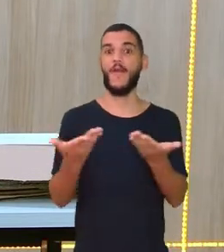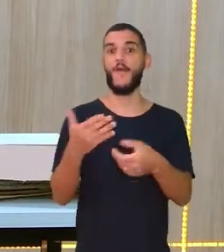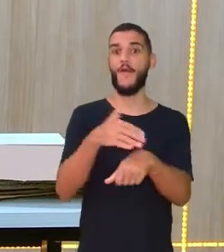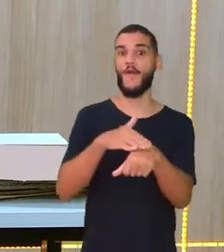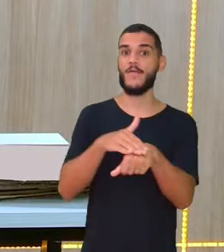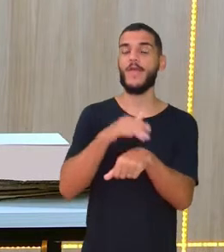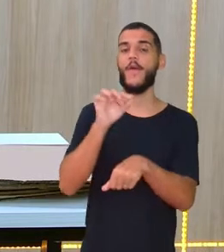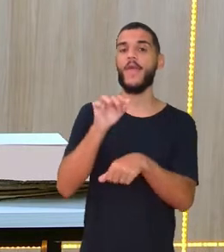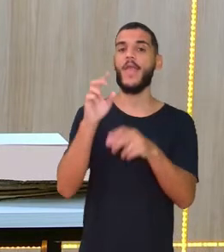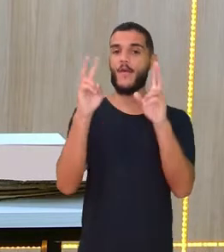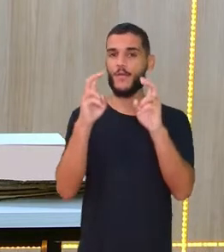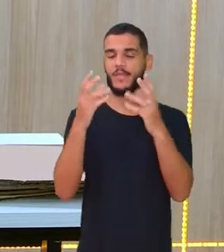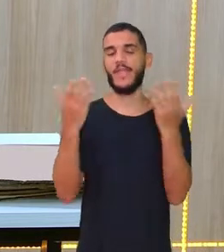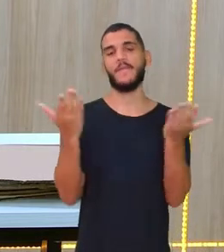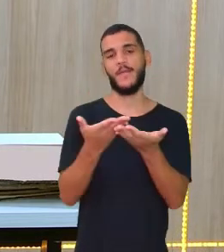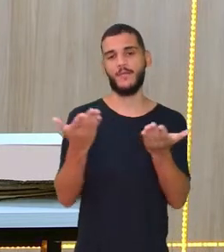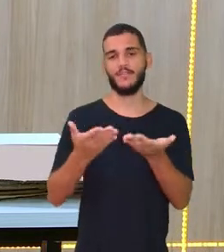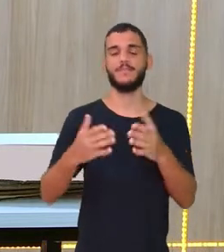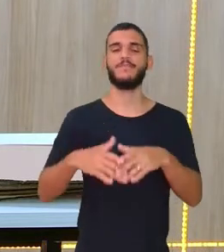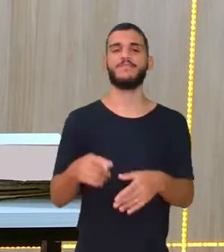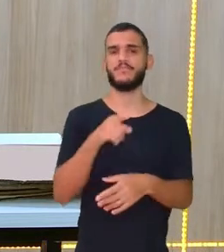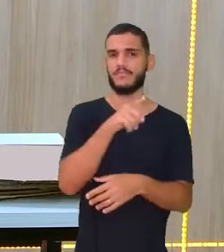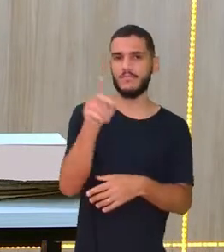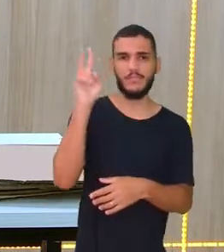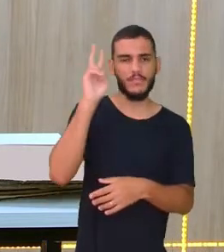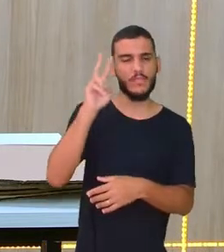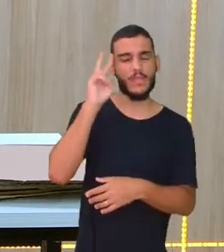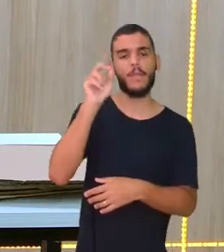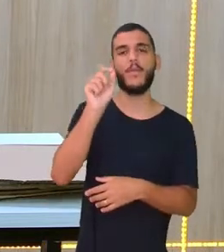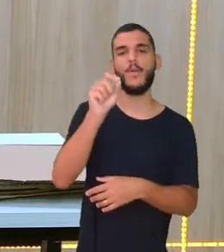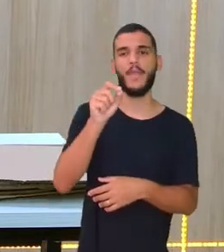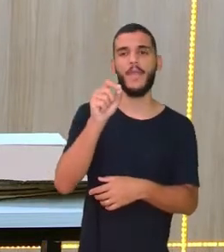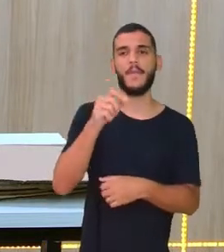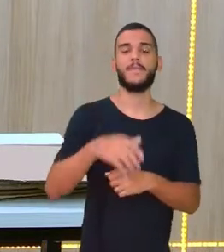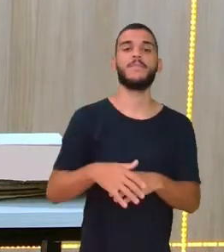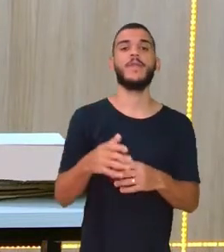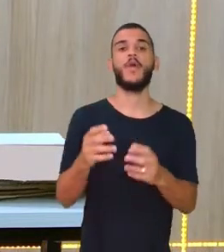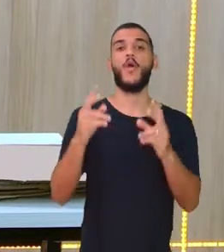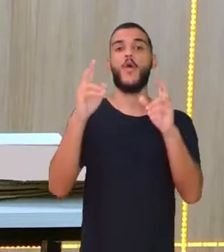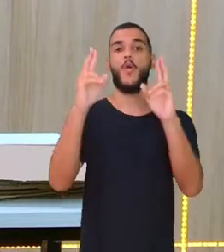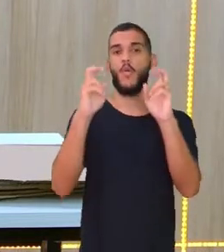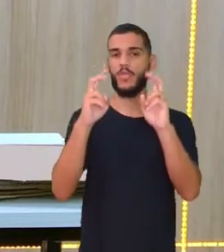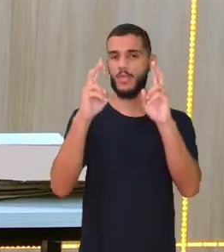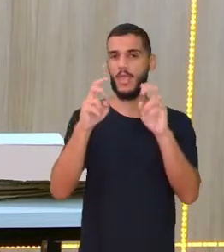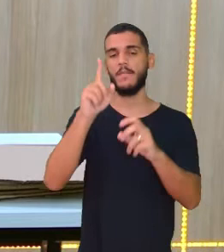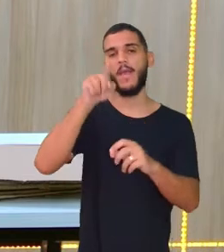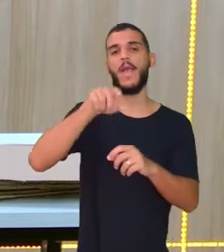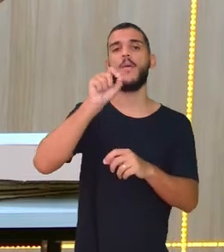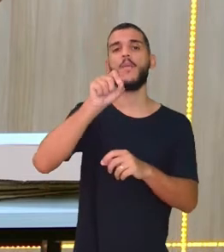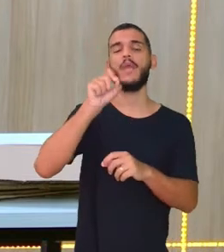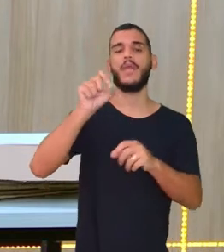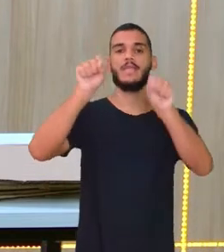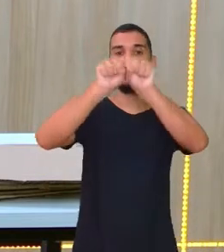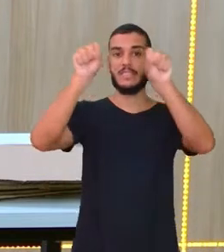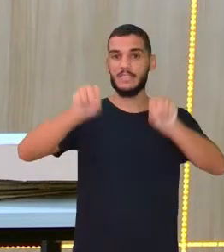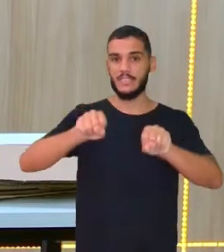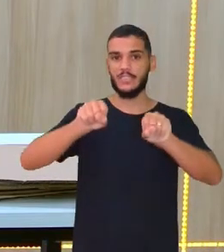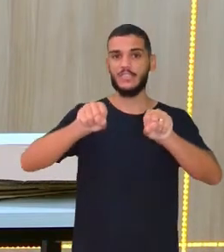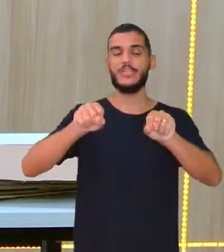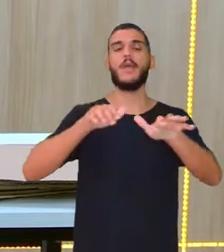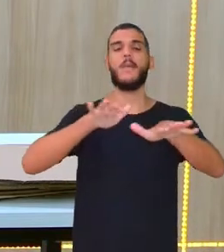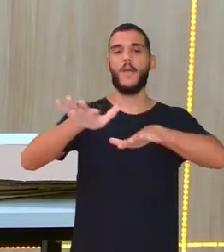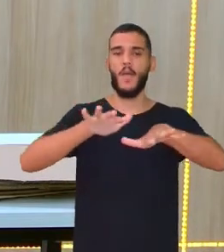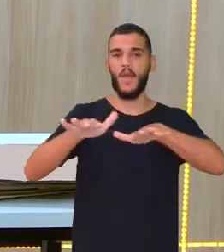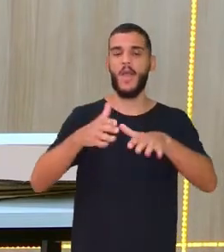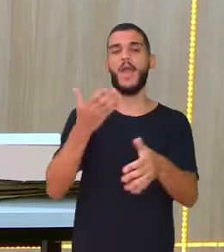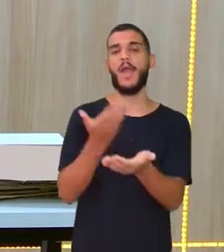a respeito da nossa aula de hoje. Lembra que esse nosso grande tema é sistema locomotor. E na aula anterior,